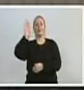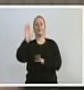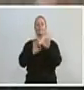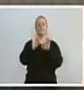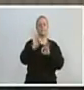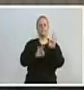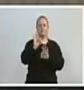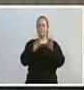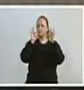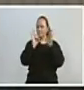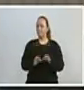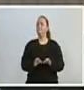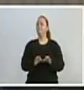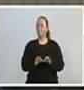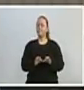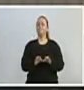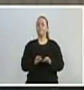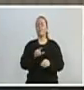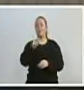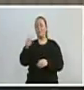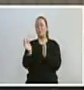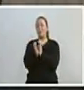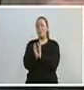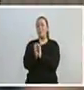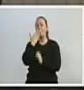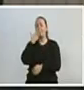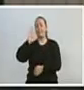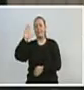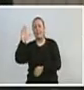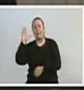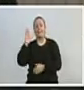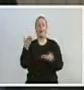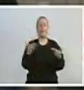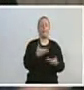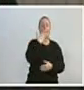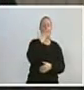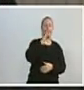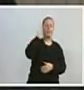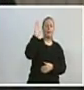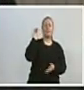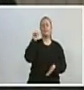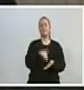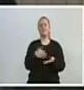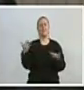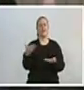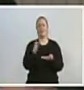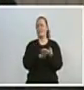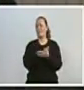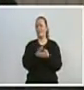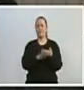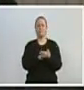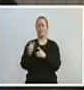passada prometeu, a outra prometeu também, Napoleão e Jovino prometeram, vamos regularizar as ruas, placa amarela nenhuma foi regularizada, loteamentos